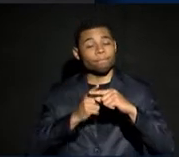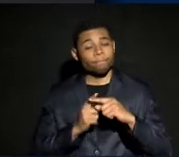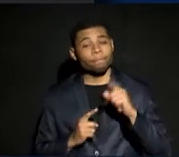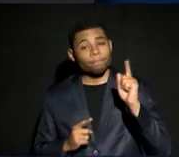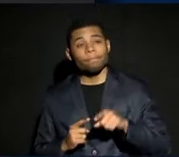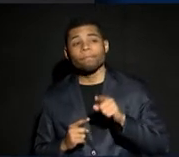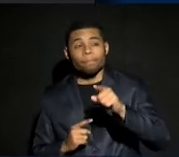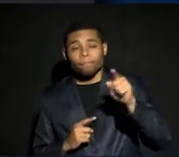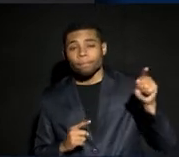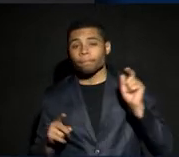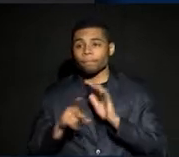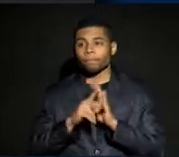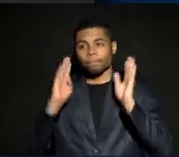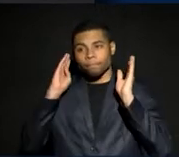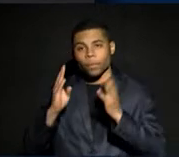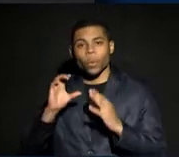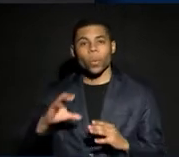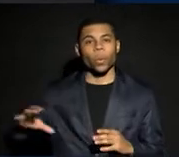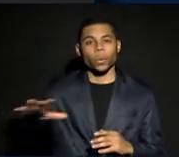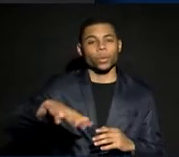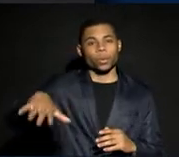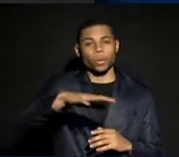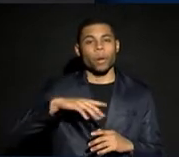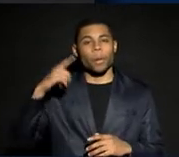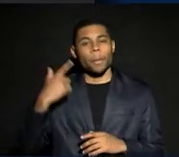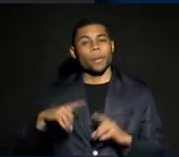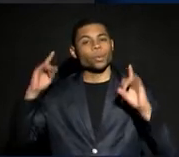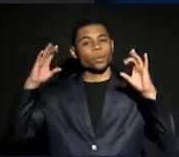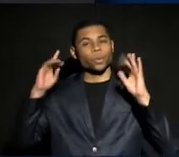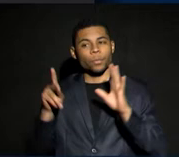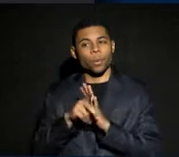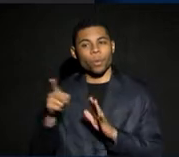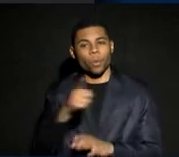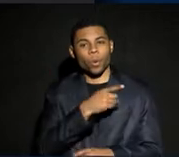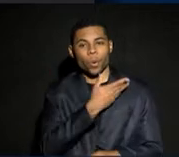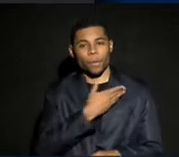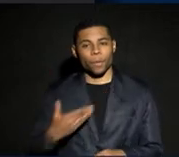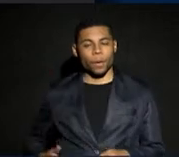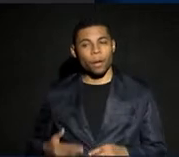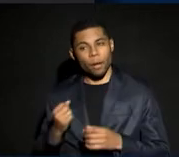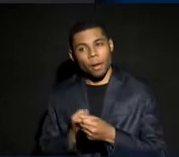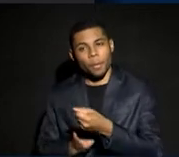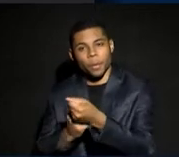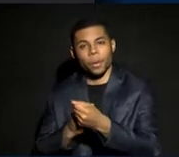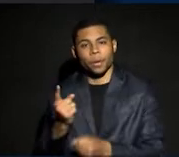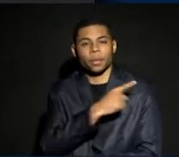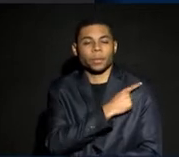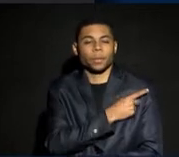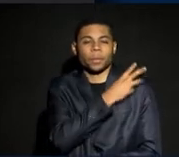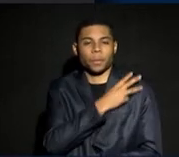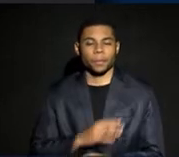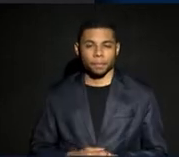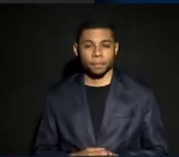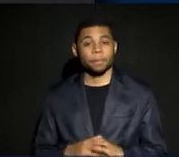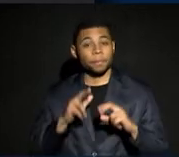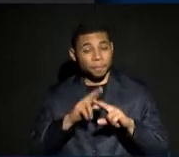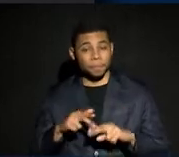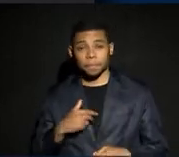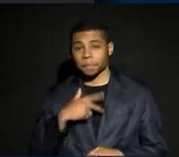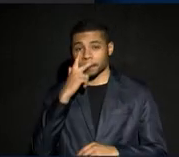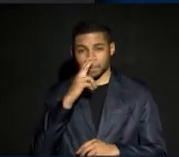atribuição constitucional e exclusiva dos governadores apoiar o ensino médio. Então, eu acho